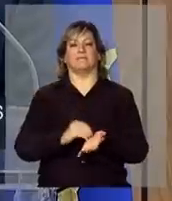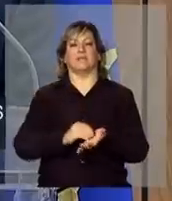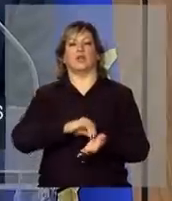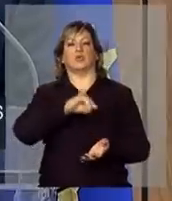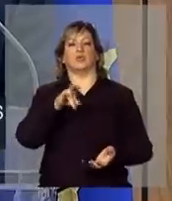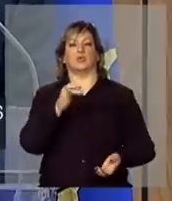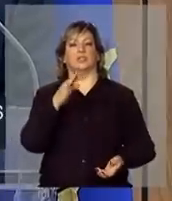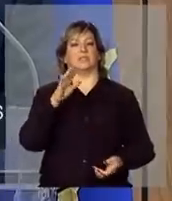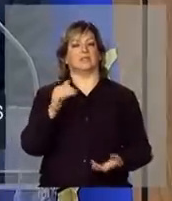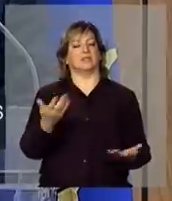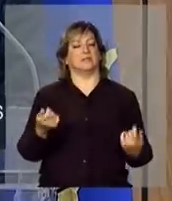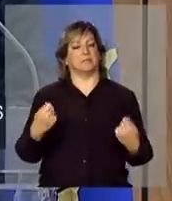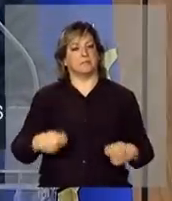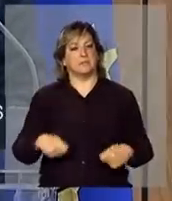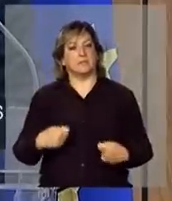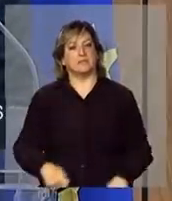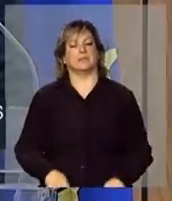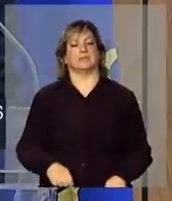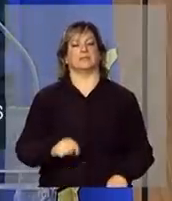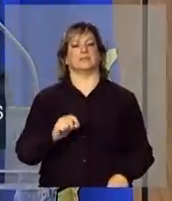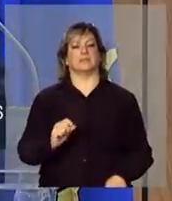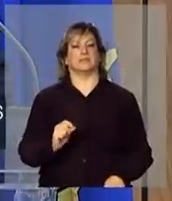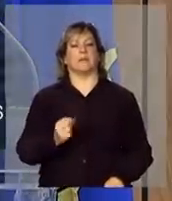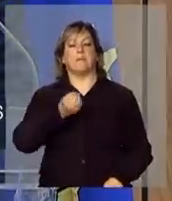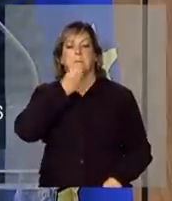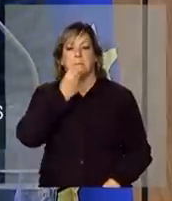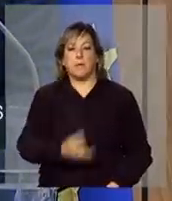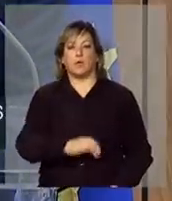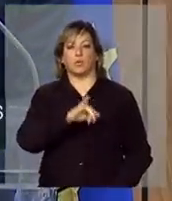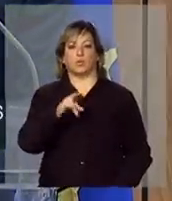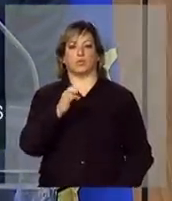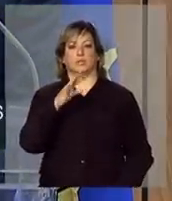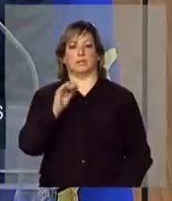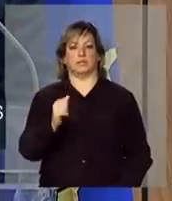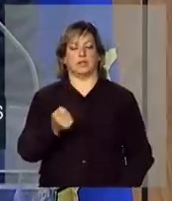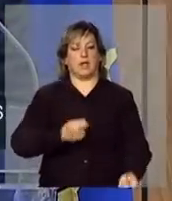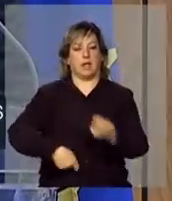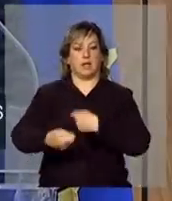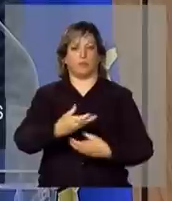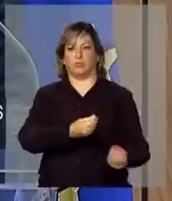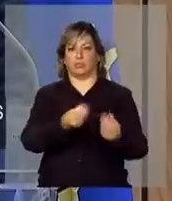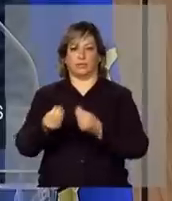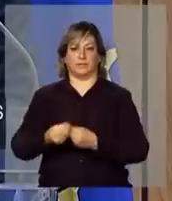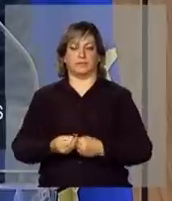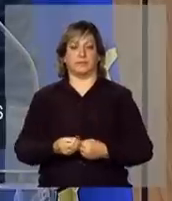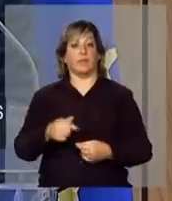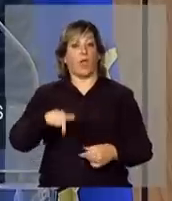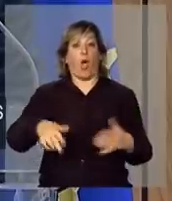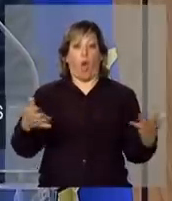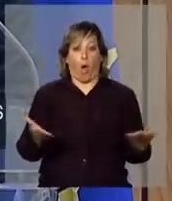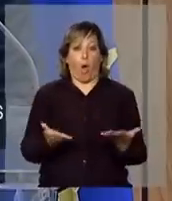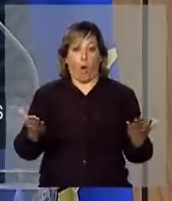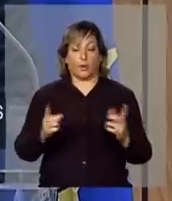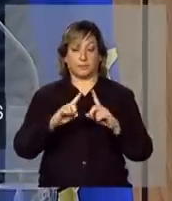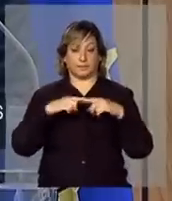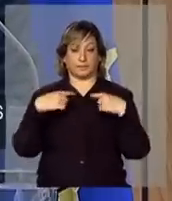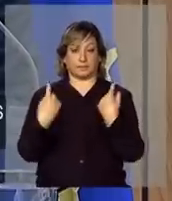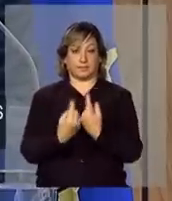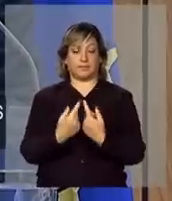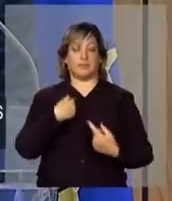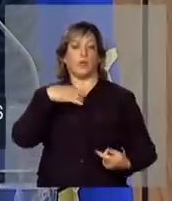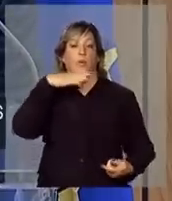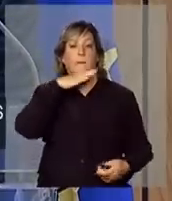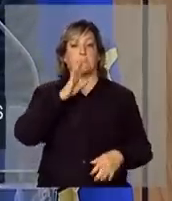há em muitas relações económicas. Na reunião de hoje, e eu acho que foi talvez o ponto mais importante em